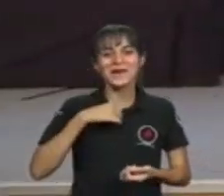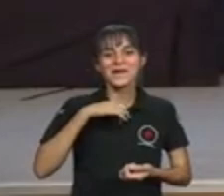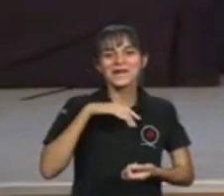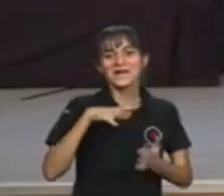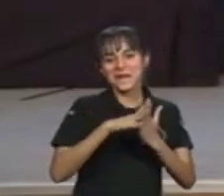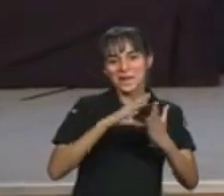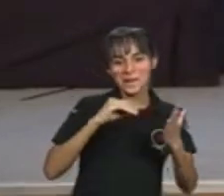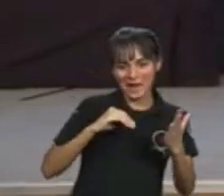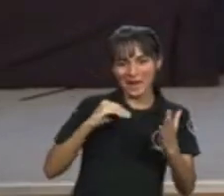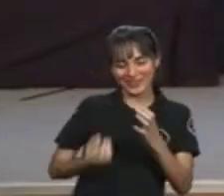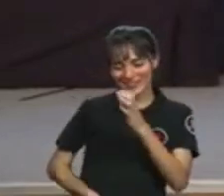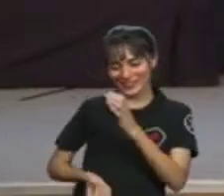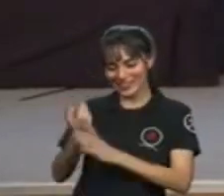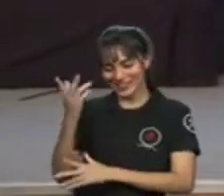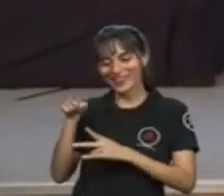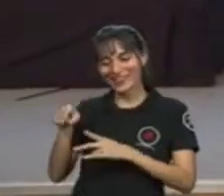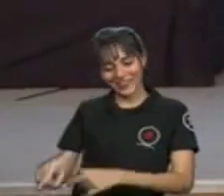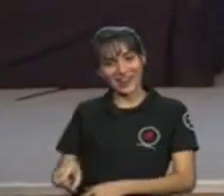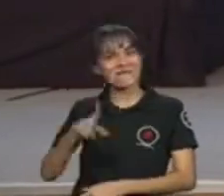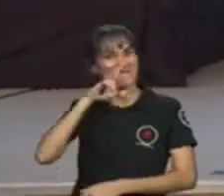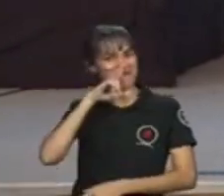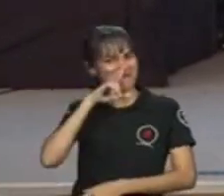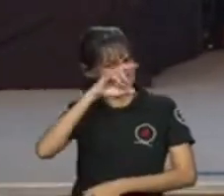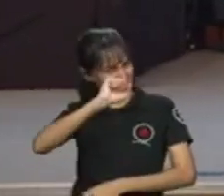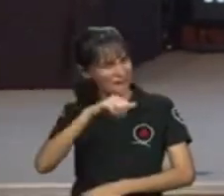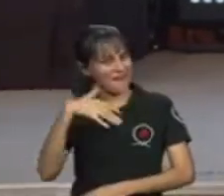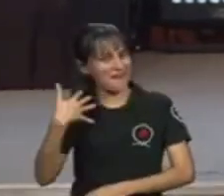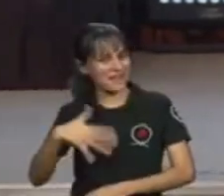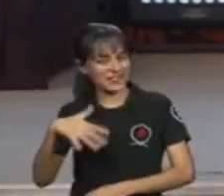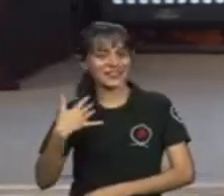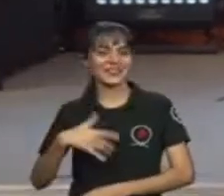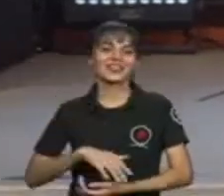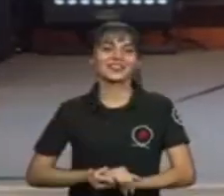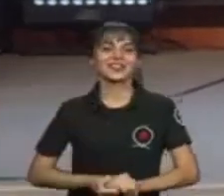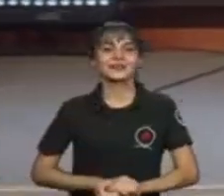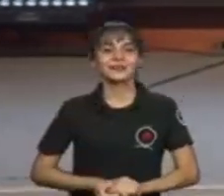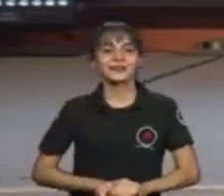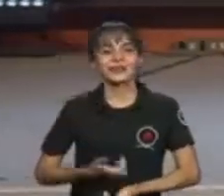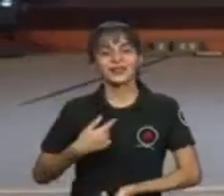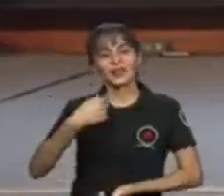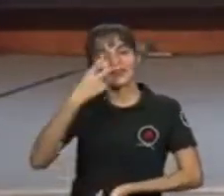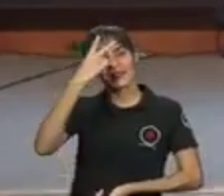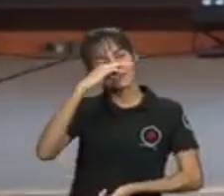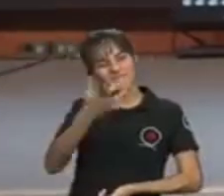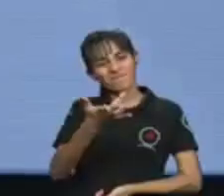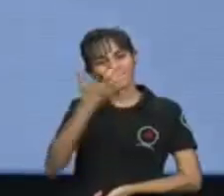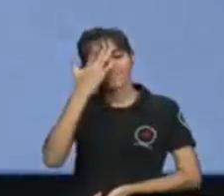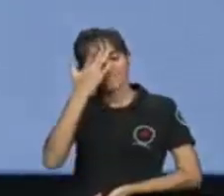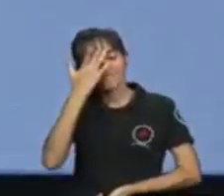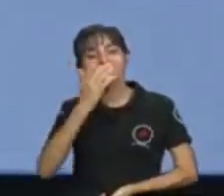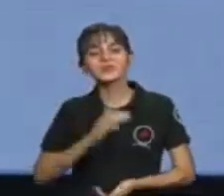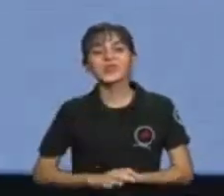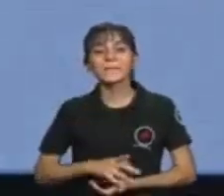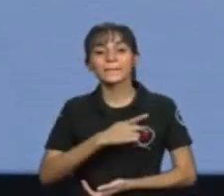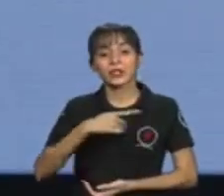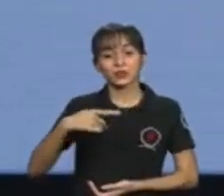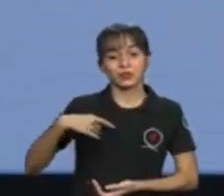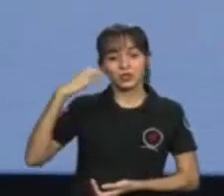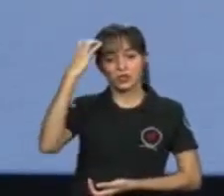descartou. Isso é muito forte, e eu carreguei isso na minha mente. Mas dizer que a pastora Elisete